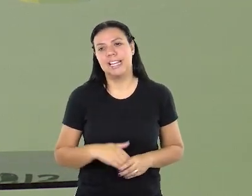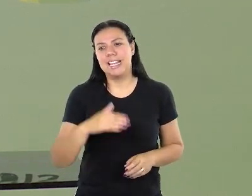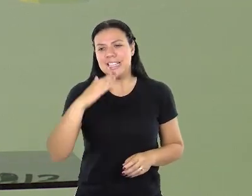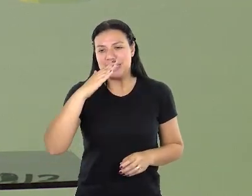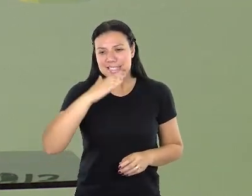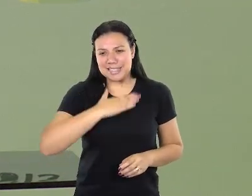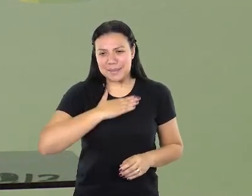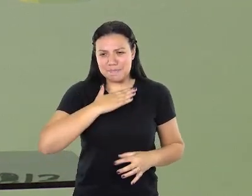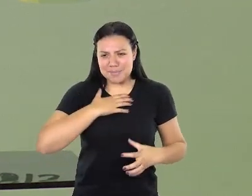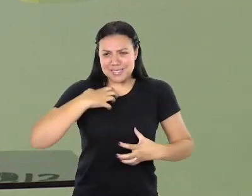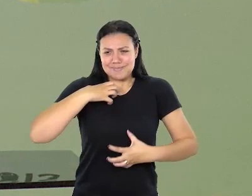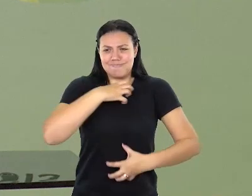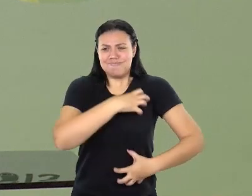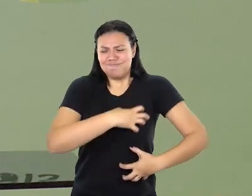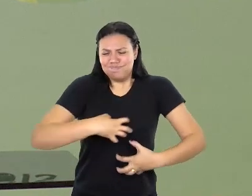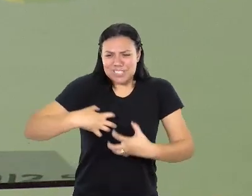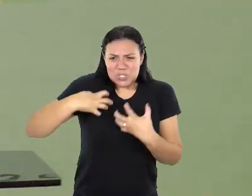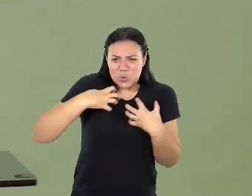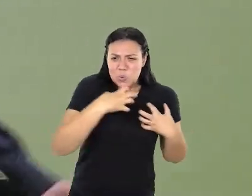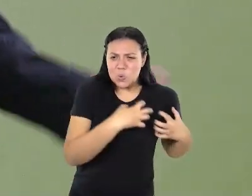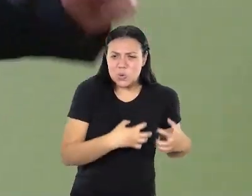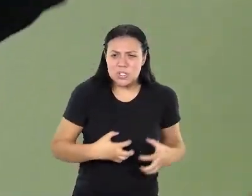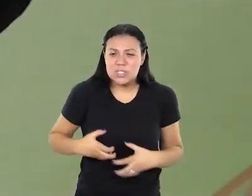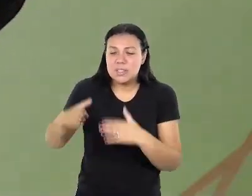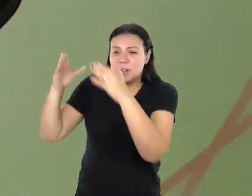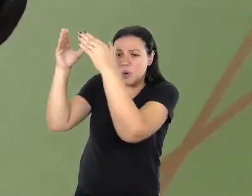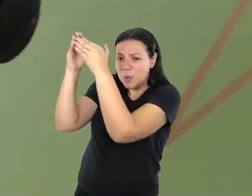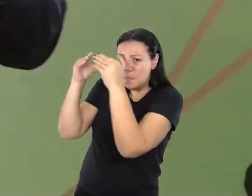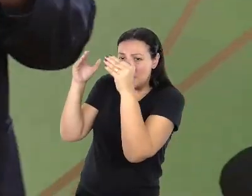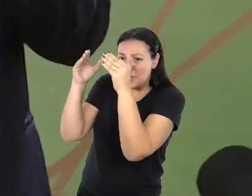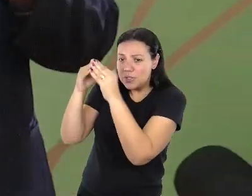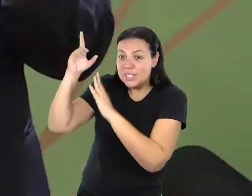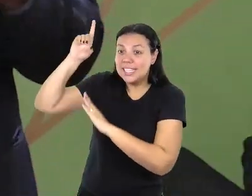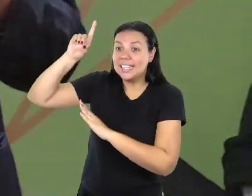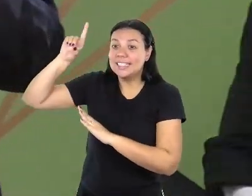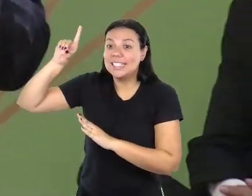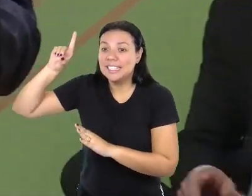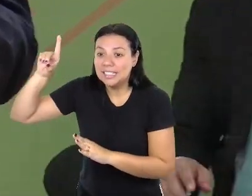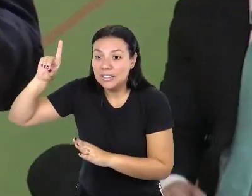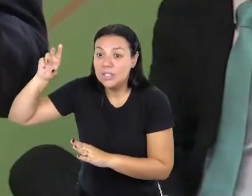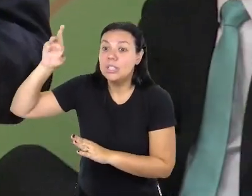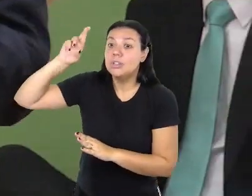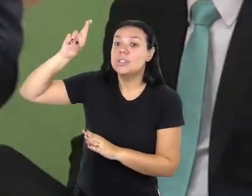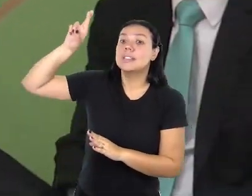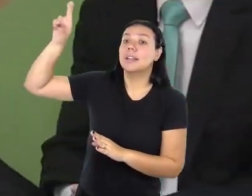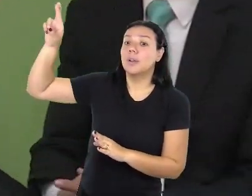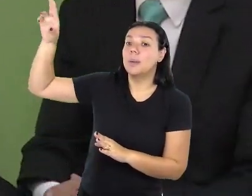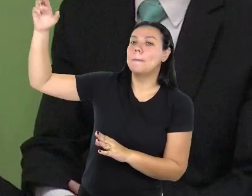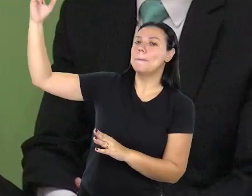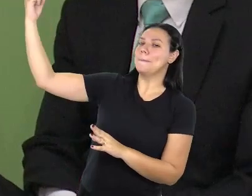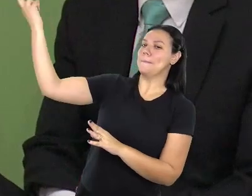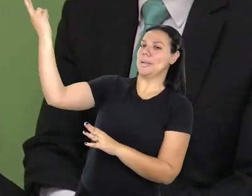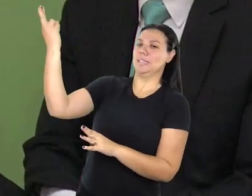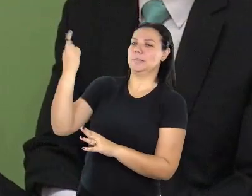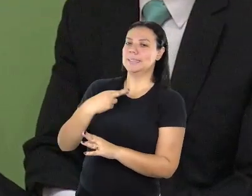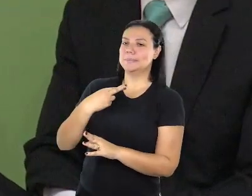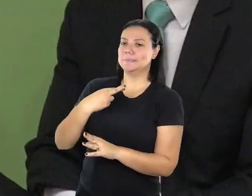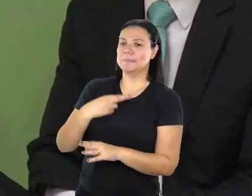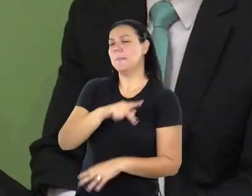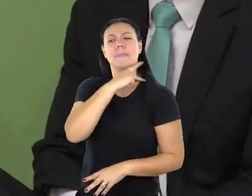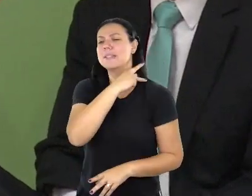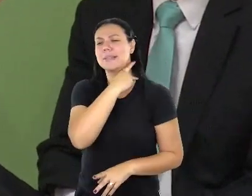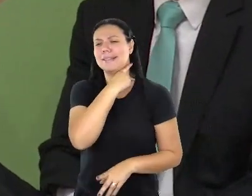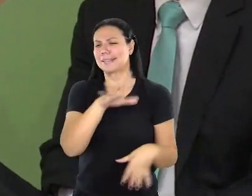angústia, clamei ao Senhor e ele me... É presbiteriano. Presbiteriano só clama na angústia.